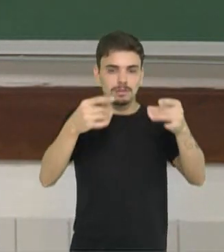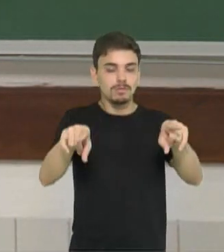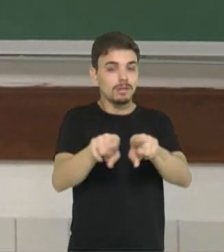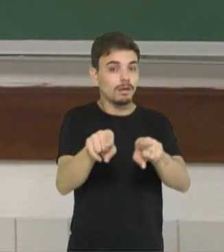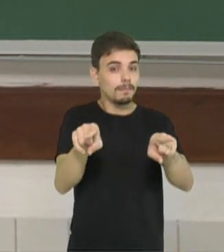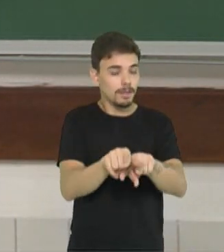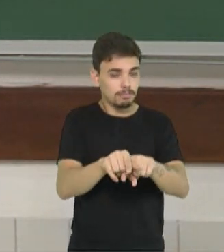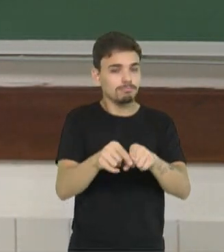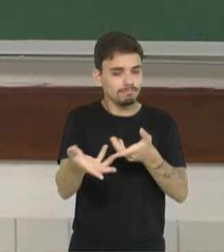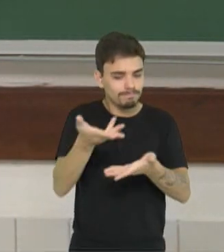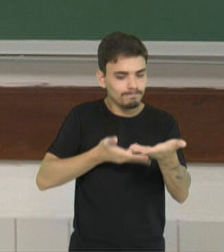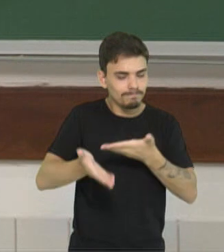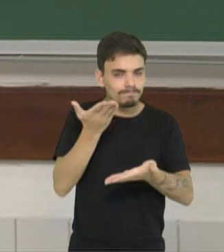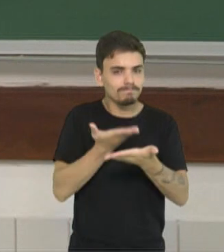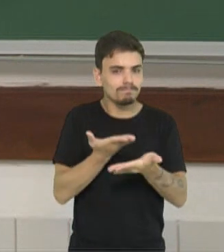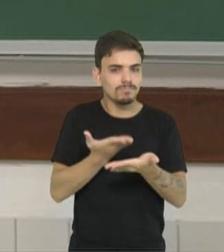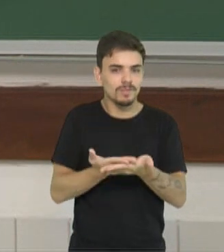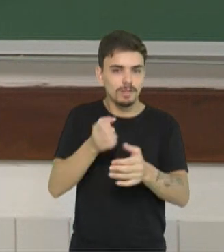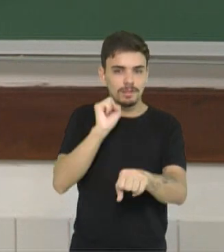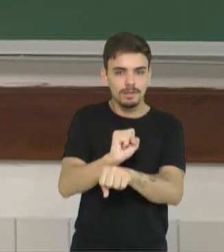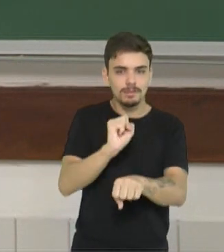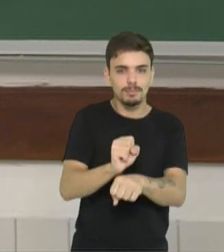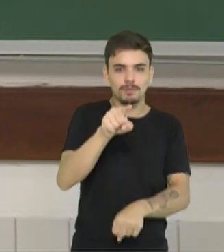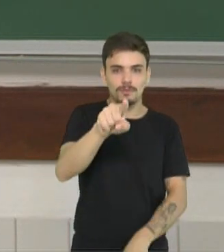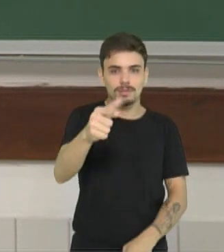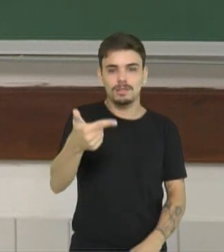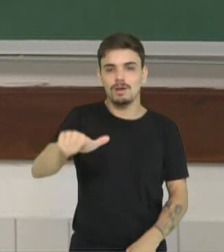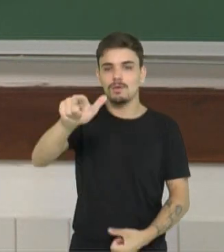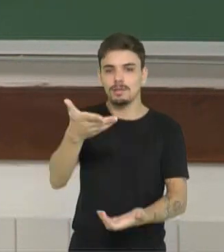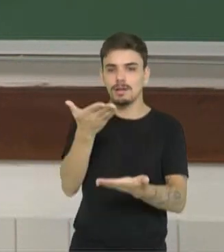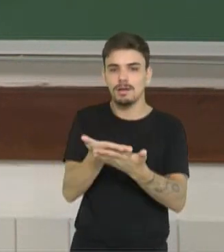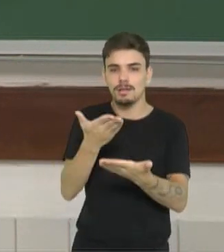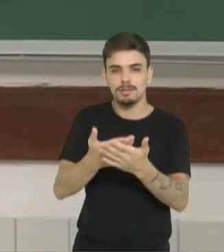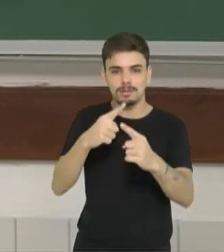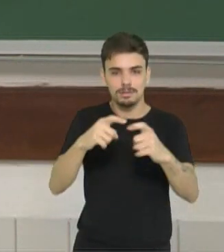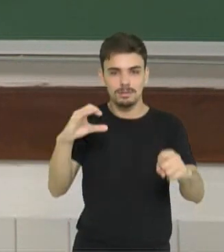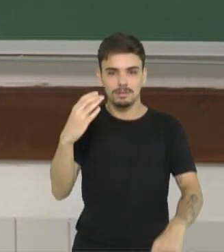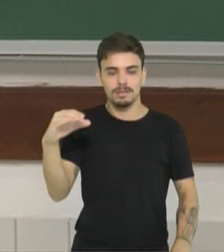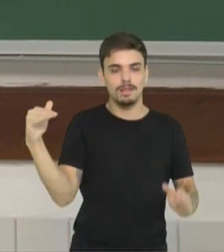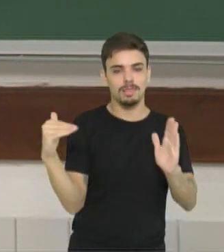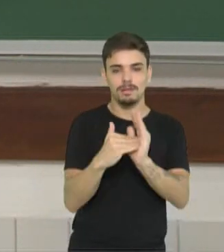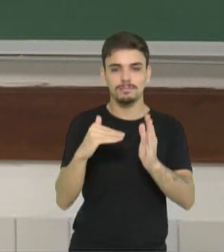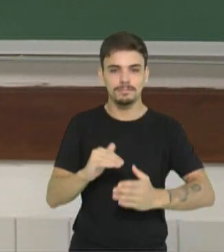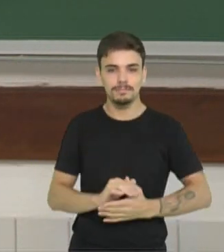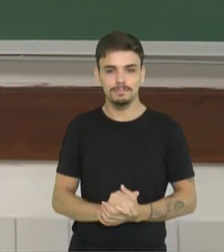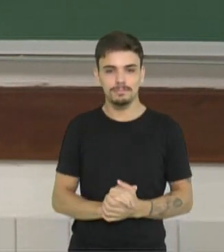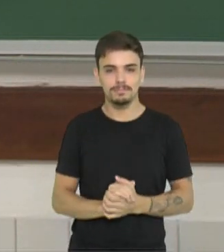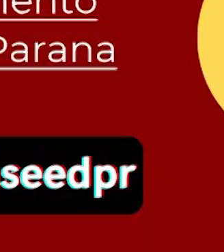participação nesta aula e te espero aqui na nossa próxima aula de ciências. Até lá!